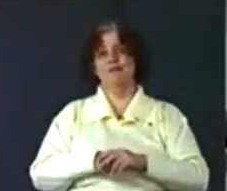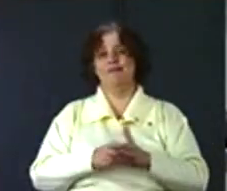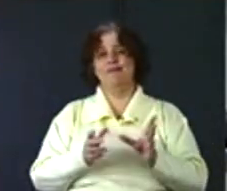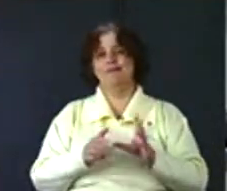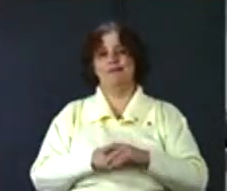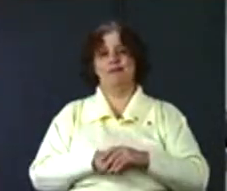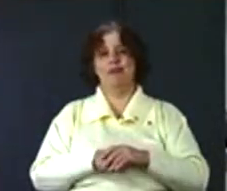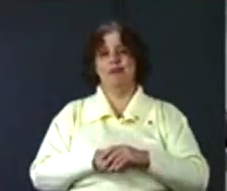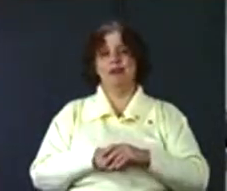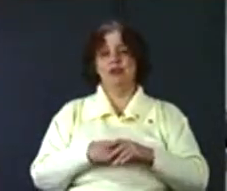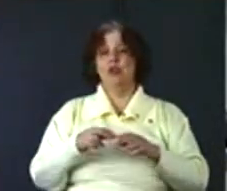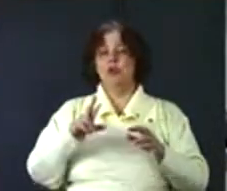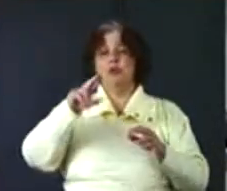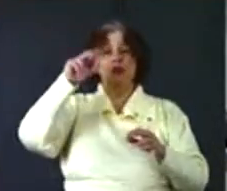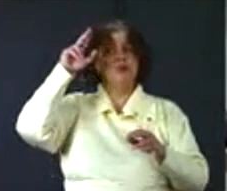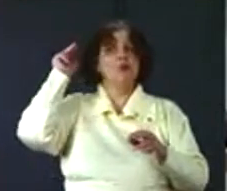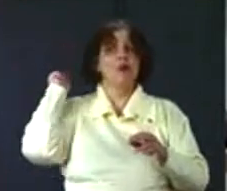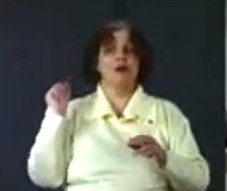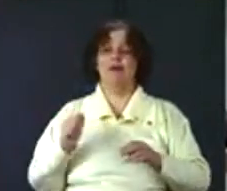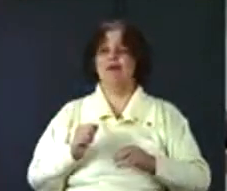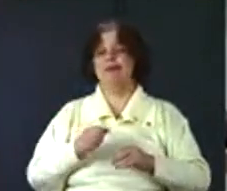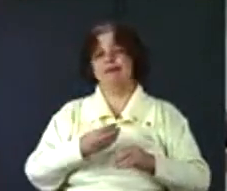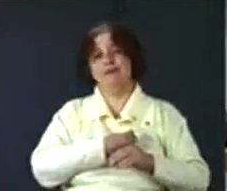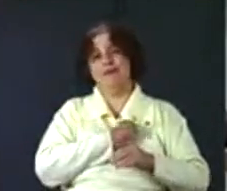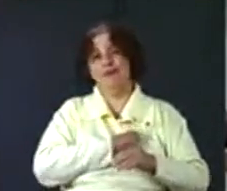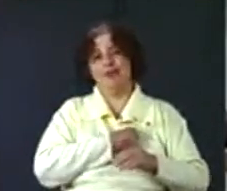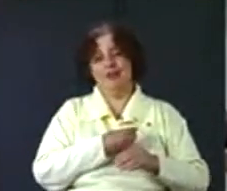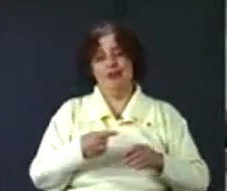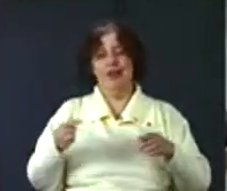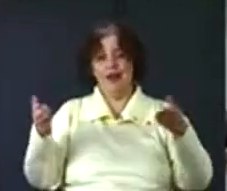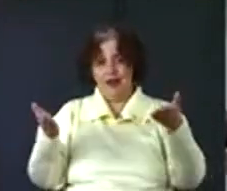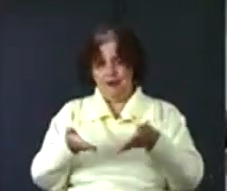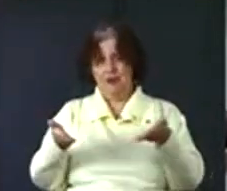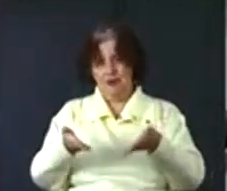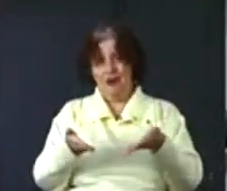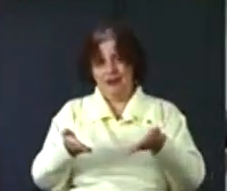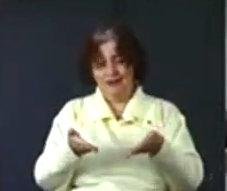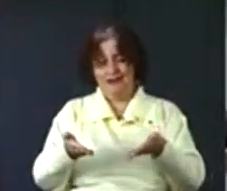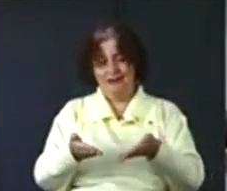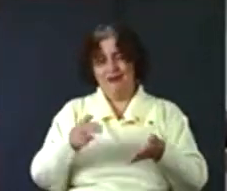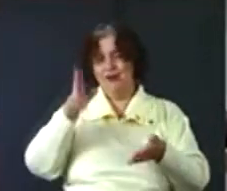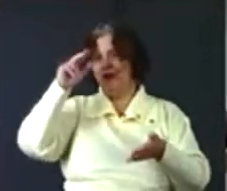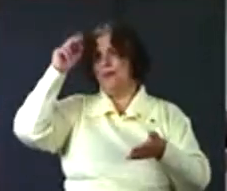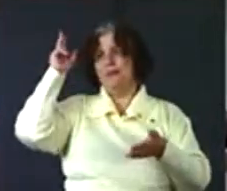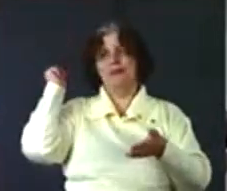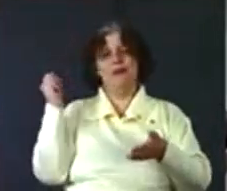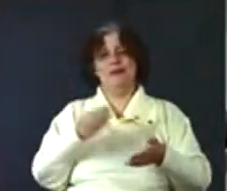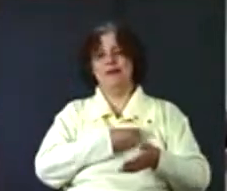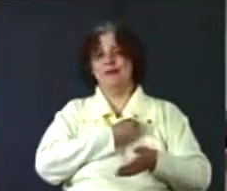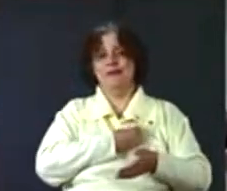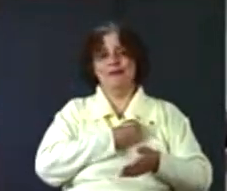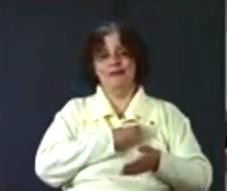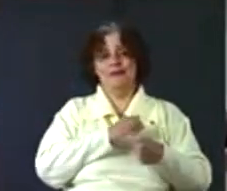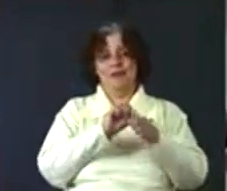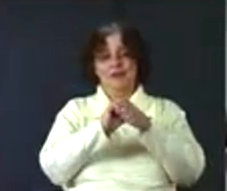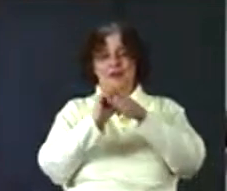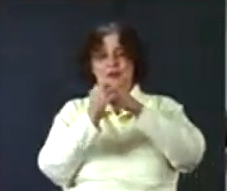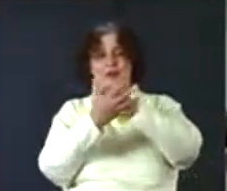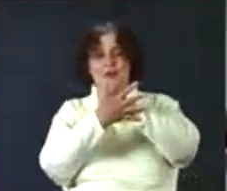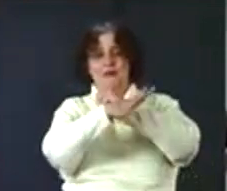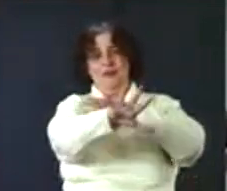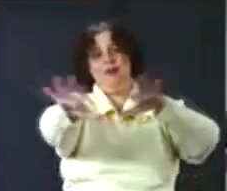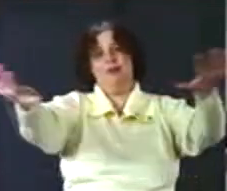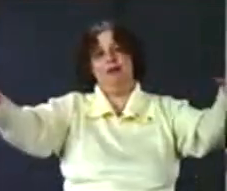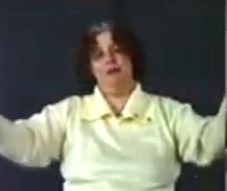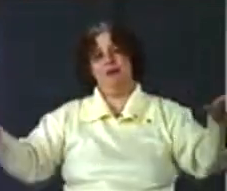aqui. Nunca vivemos isto, pelo menos aqueles que são da minha geração, que nasceram dos 1970 para cá. Outros